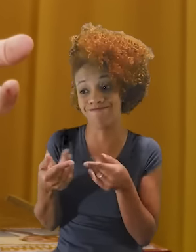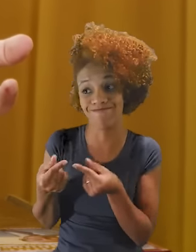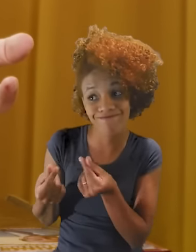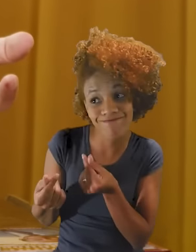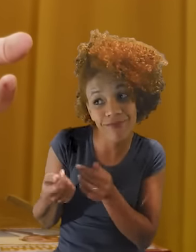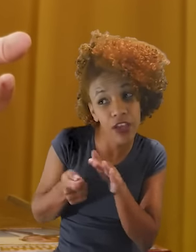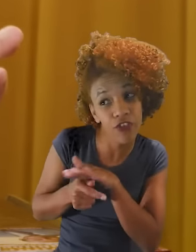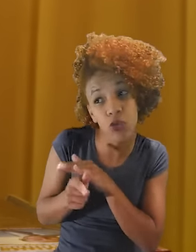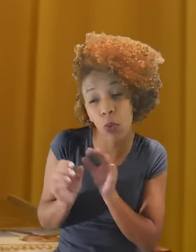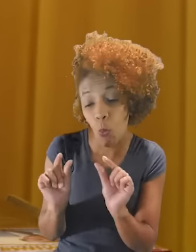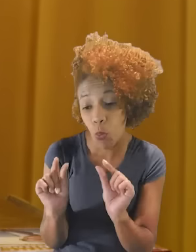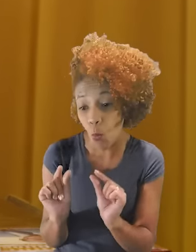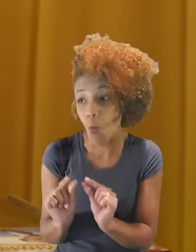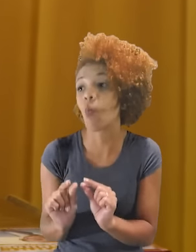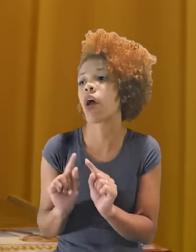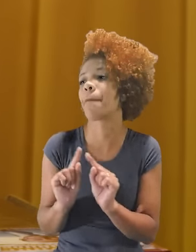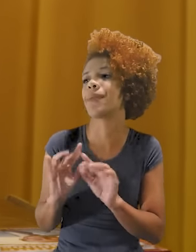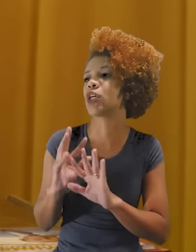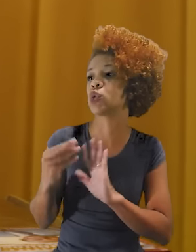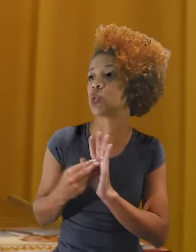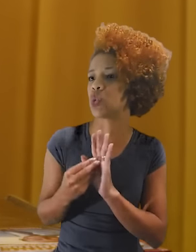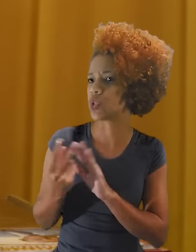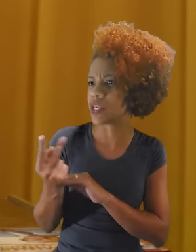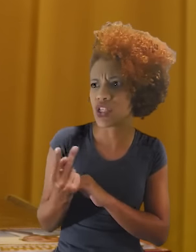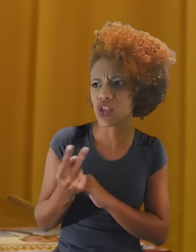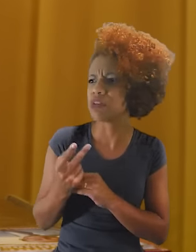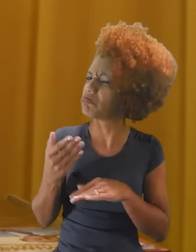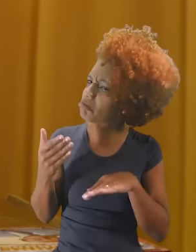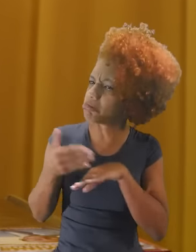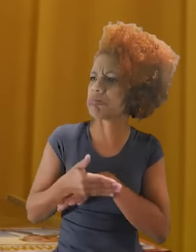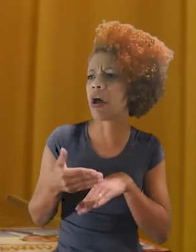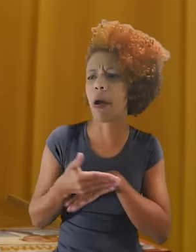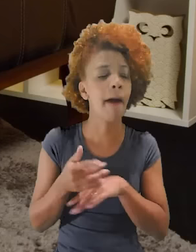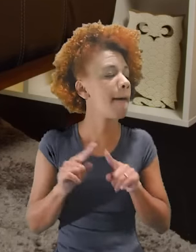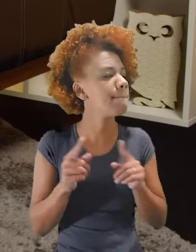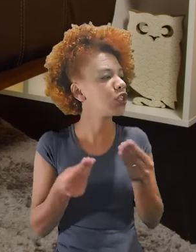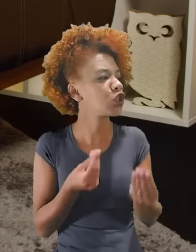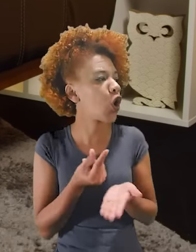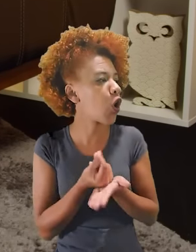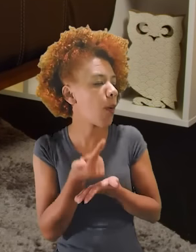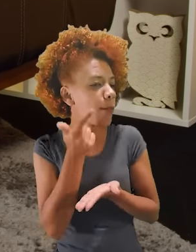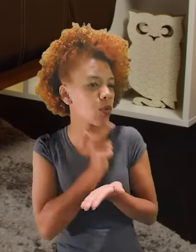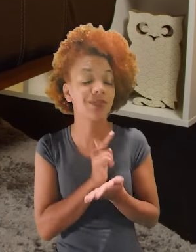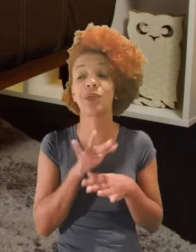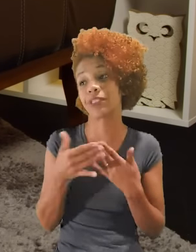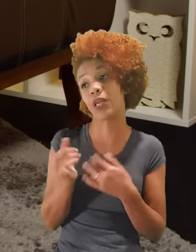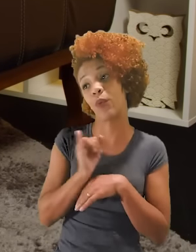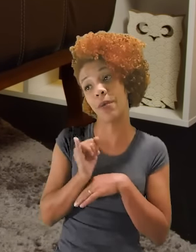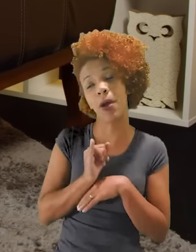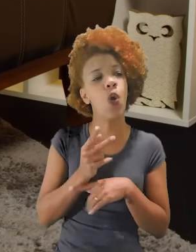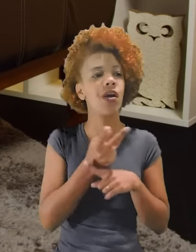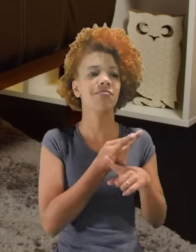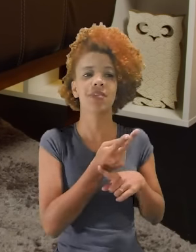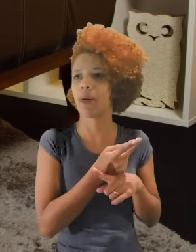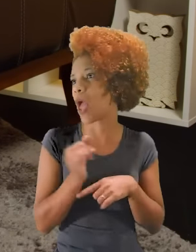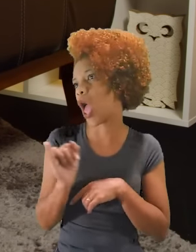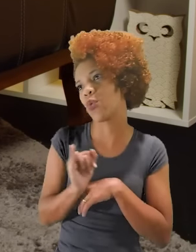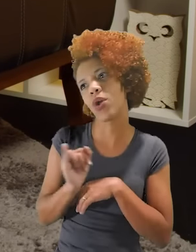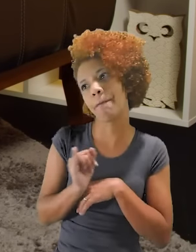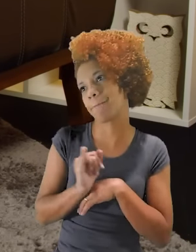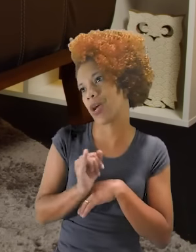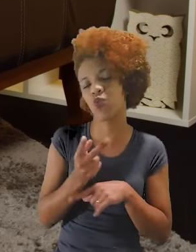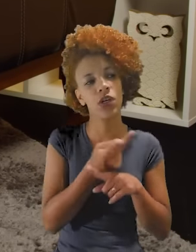muitos recursos e assim... Cara, tudo, esse sujeito se arriscava demais, mas cara. Como ele conseguia esse dinheiro? Então, o irmão, cara, sempre caçava... Era o irmão